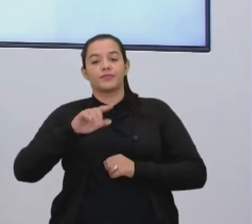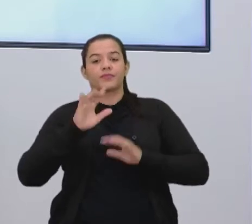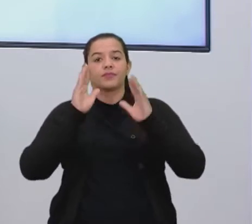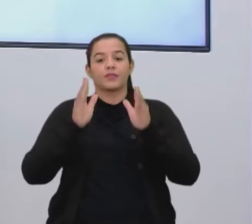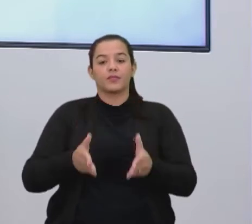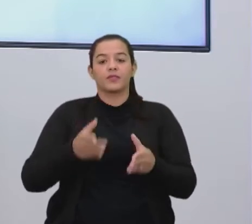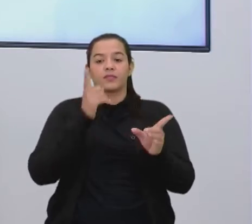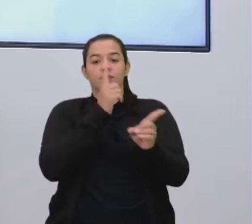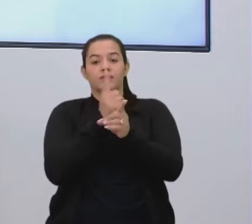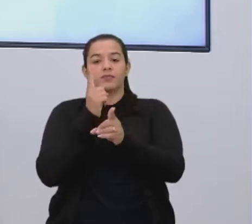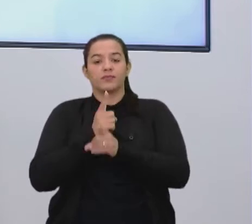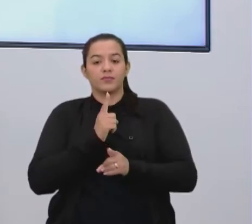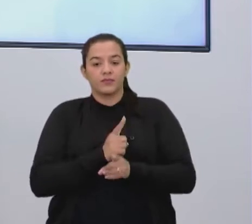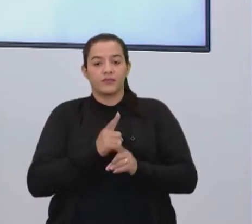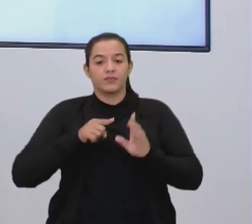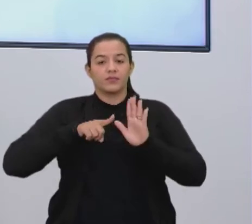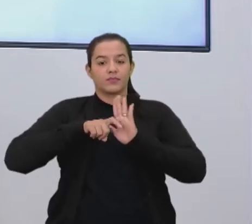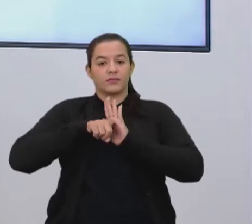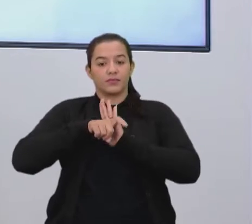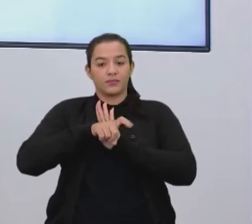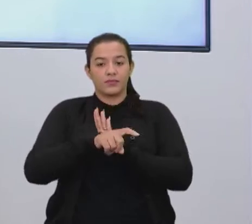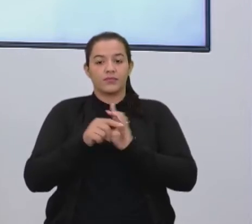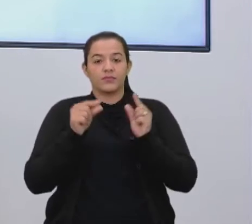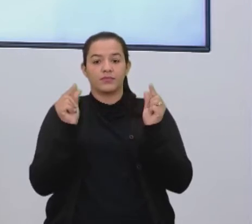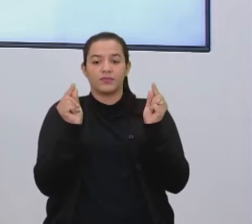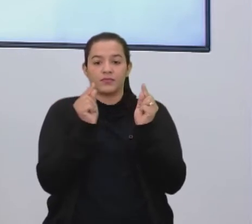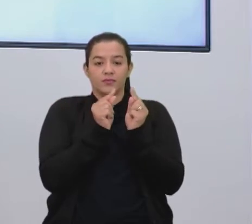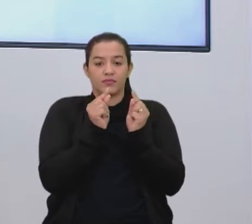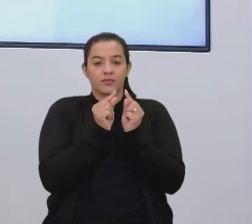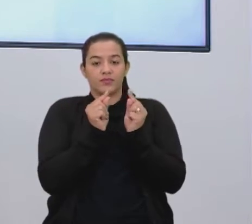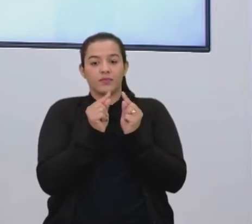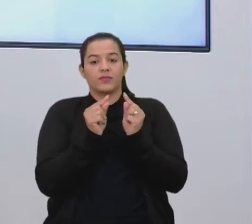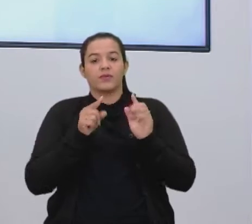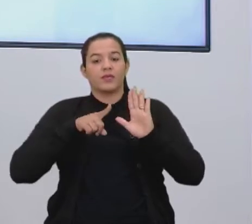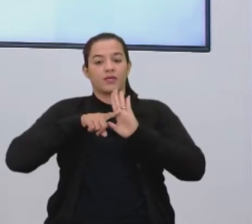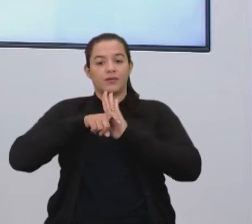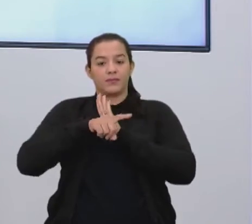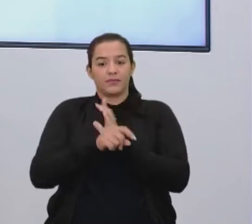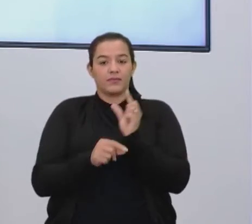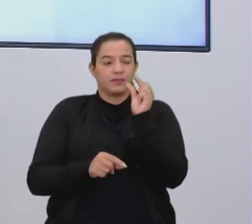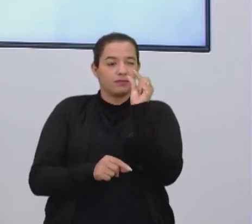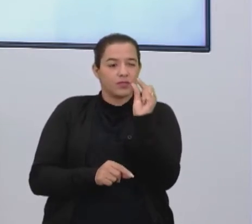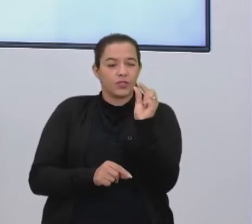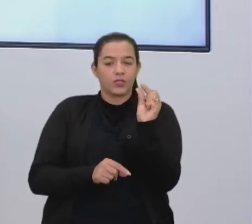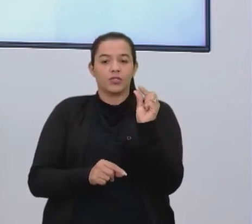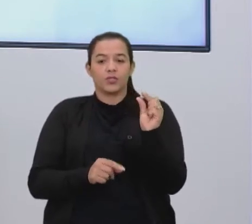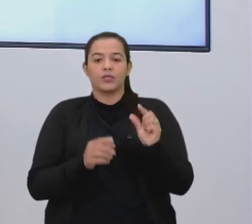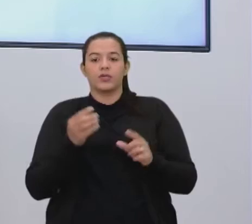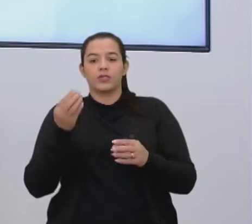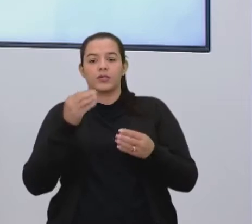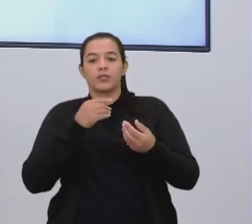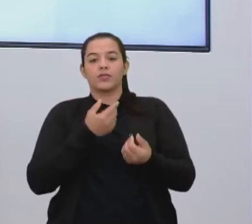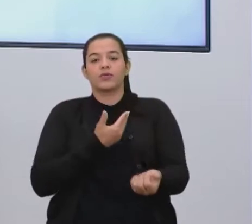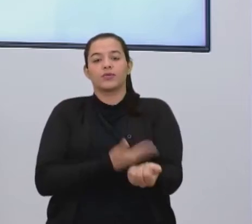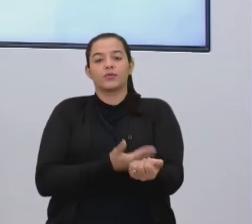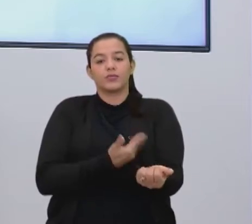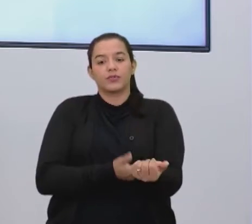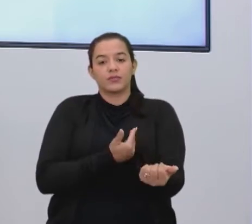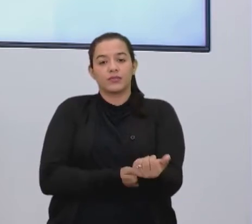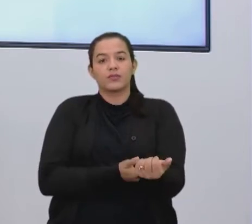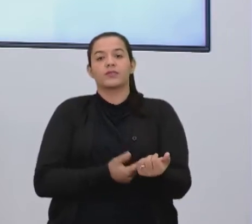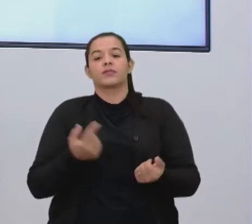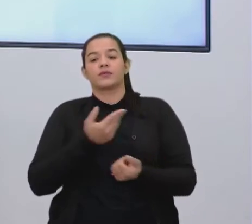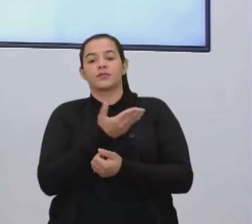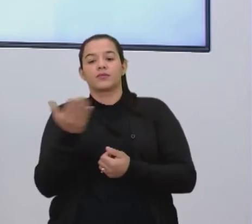sendo encontrados microplásticos, e microplásticos, quando eu falo micro, é micro mesmo, na corrente sanguínea de seres